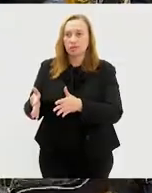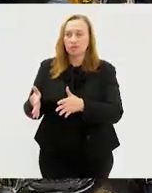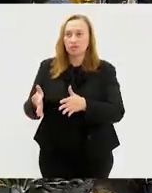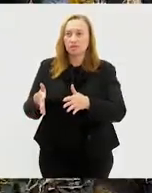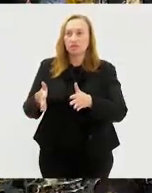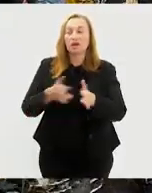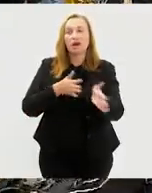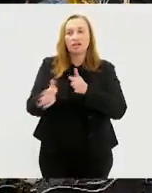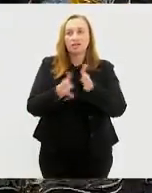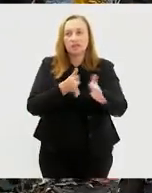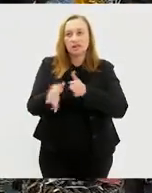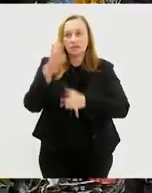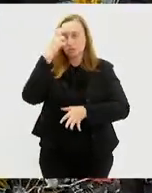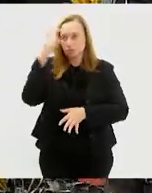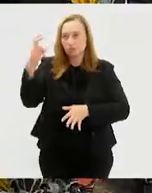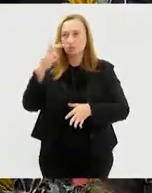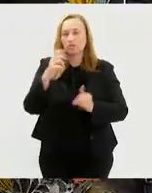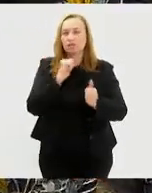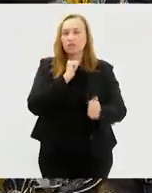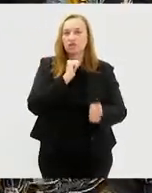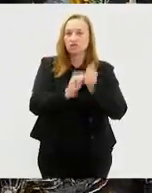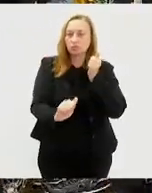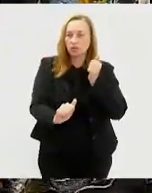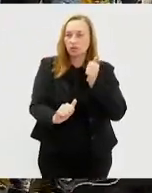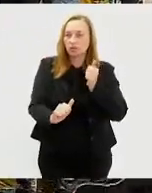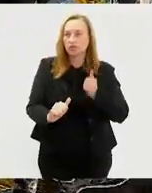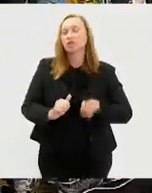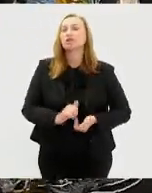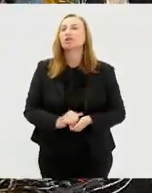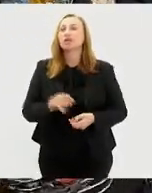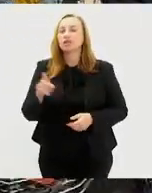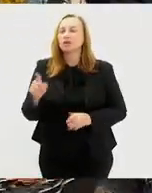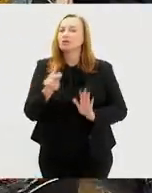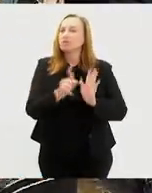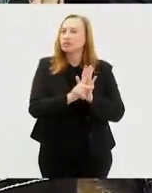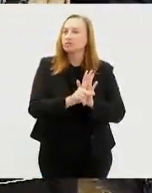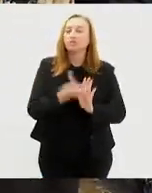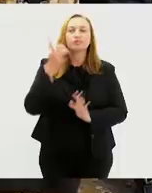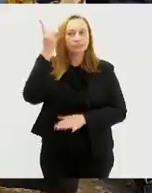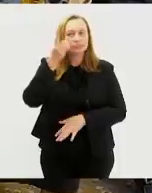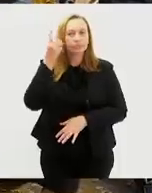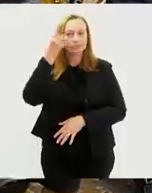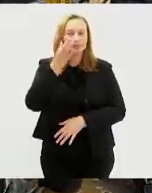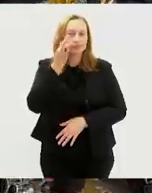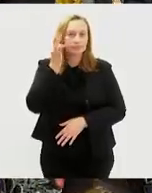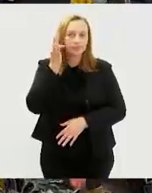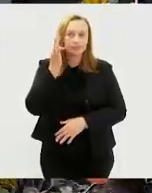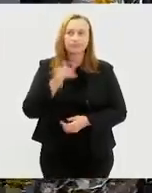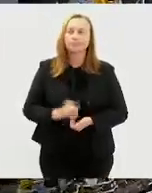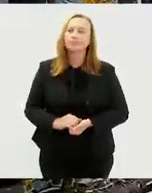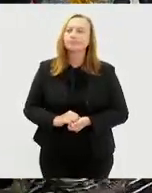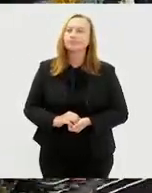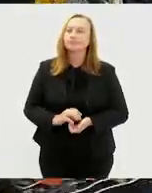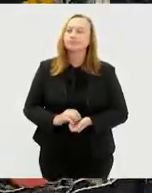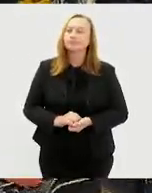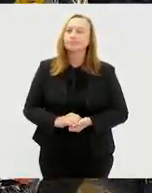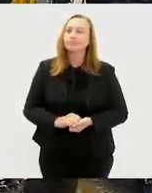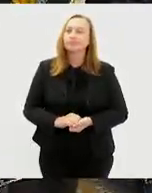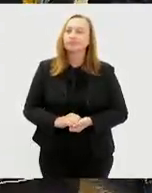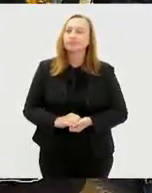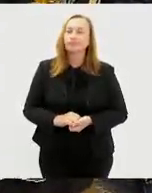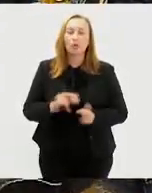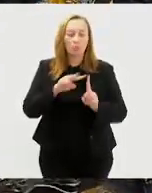esporte portanto esse projeto do deputado Flávio se insere perfeitamente numa